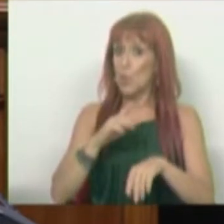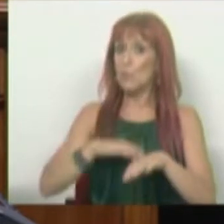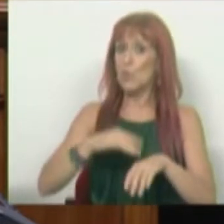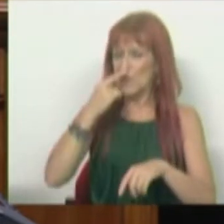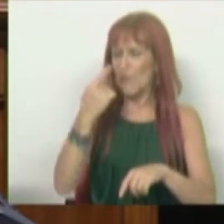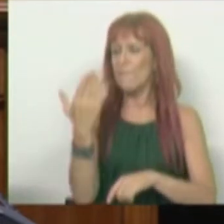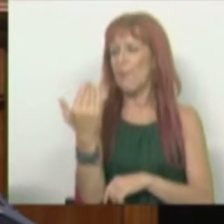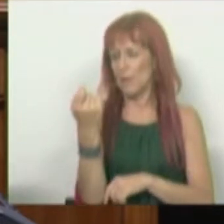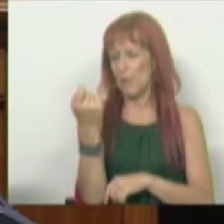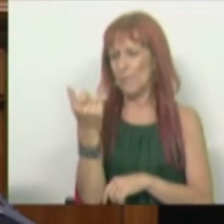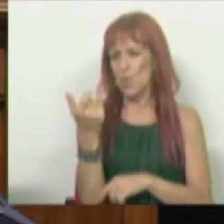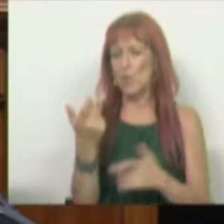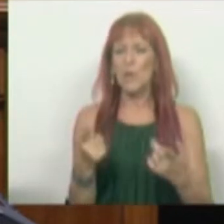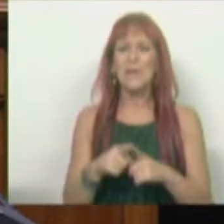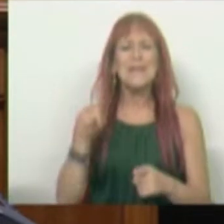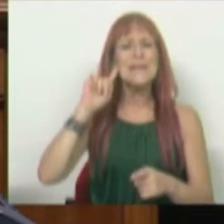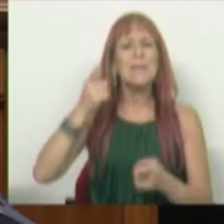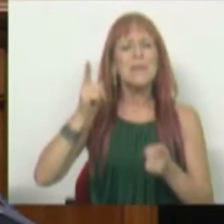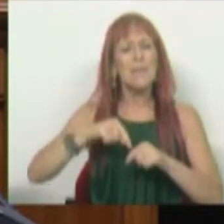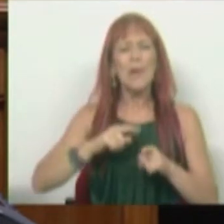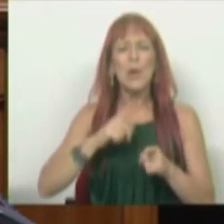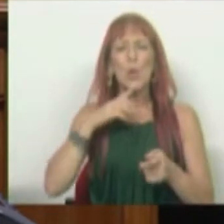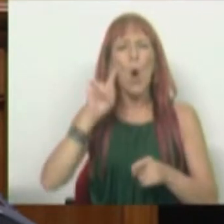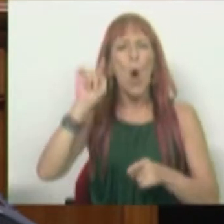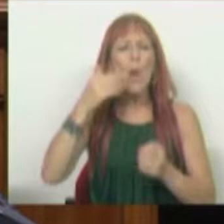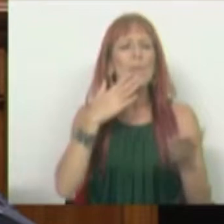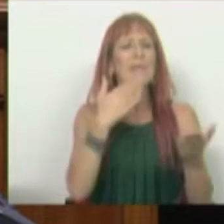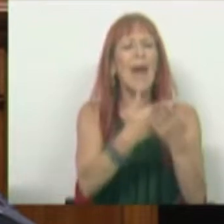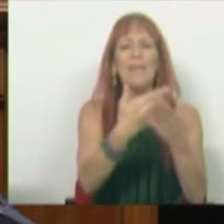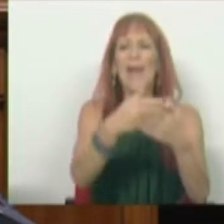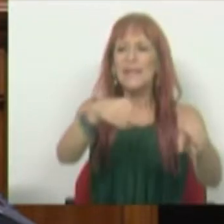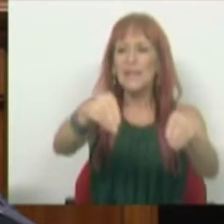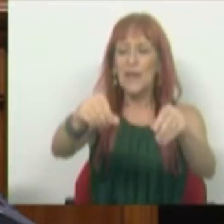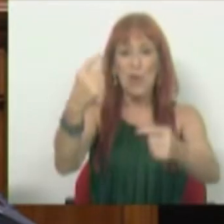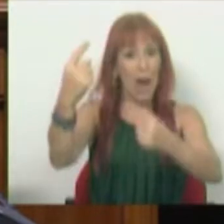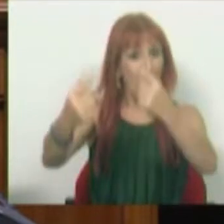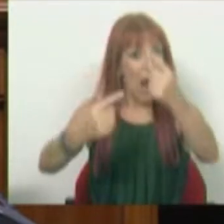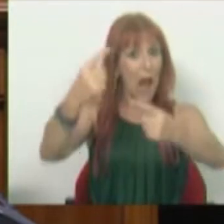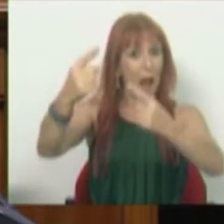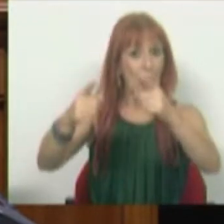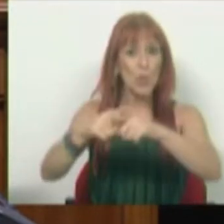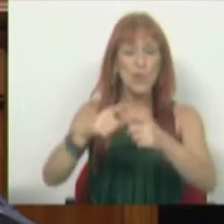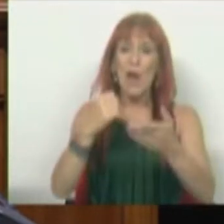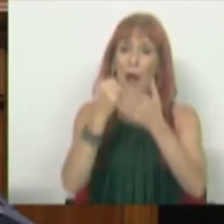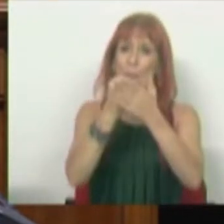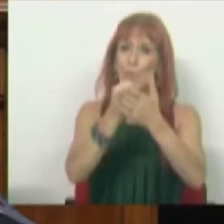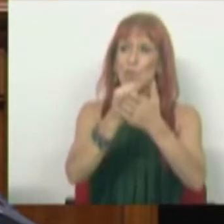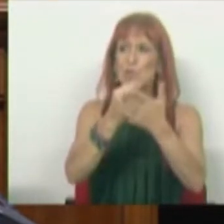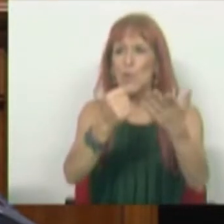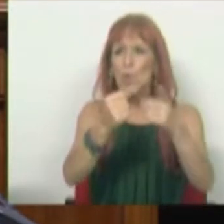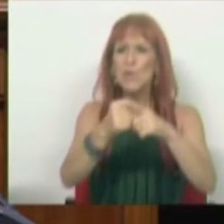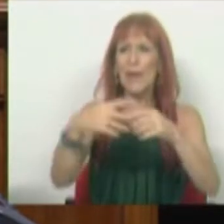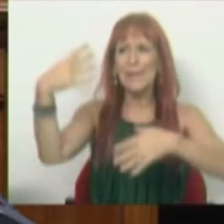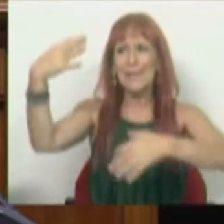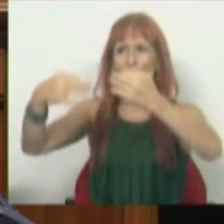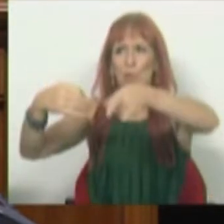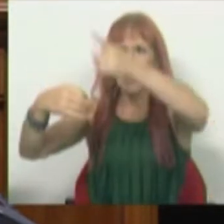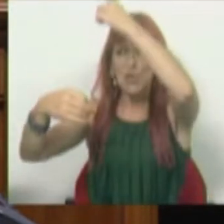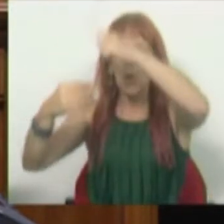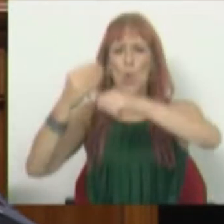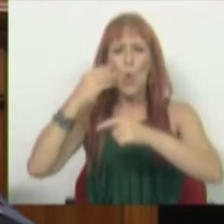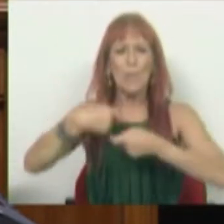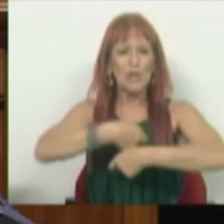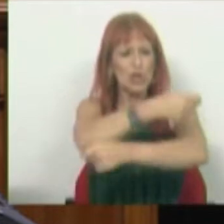defeito, sabemos também que não chegaram como deveriam ter chegado ao terreno. Alguns desses apoios têm andado pelos tribunais pela forma como